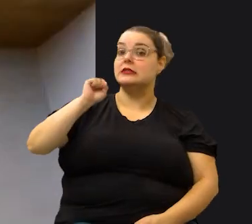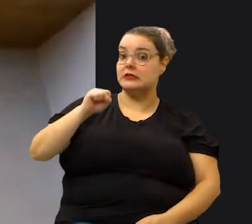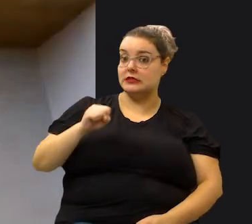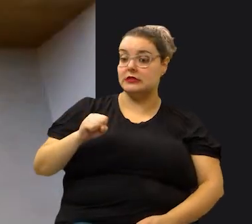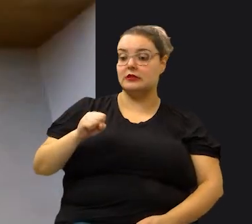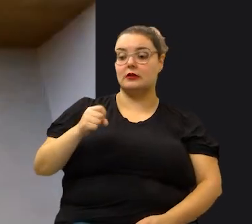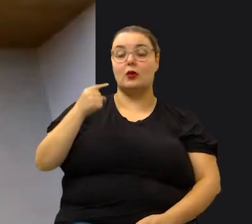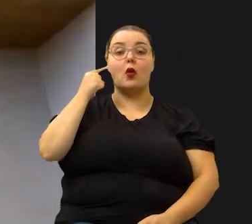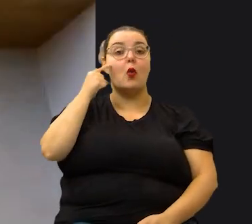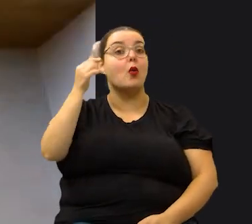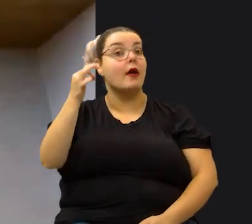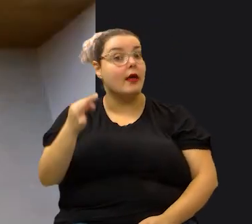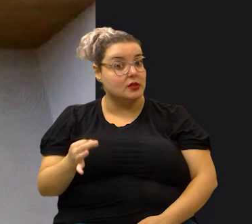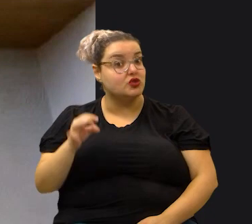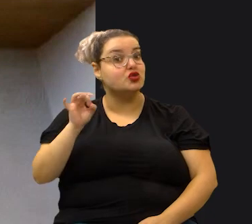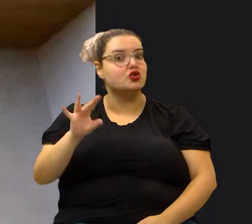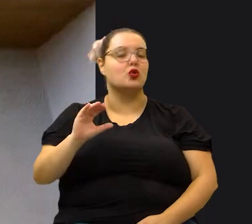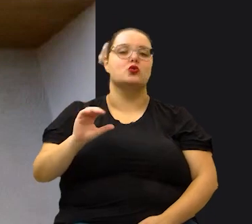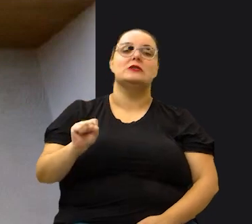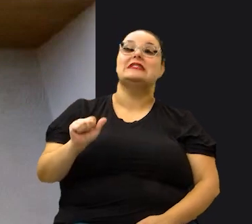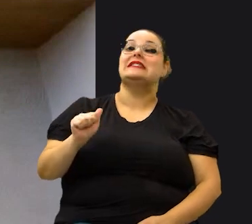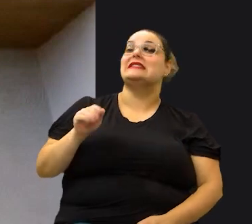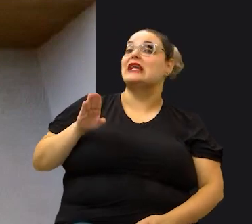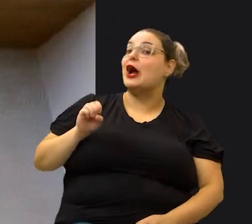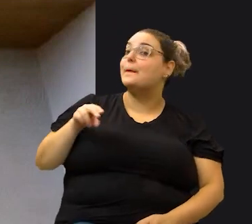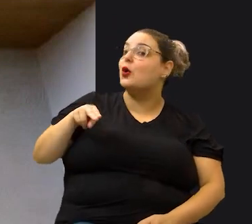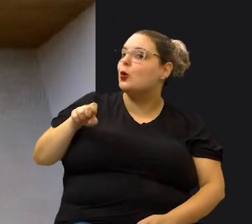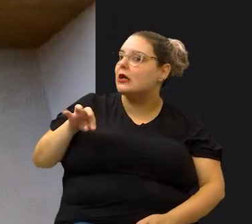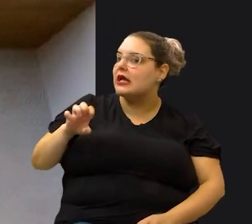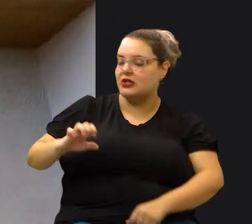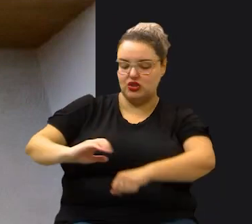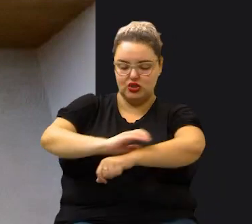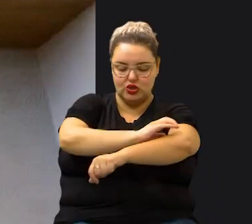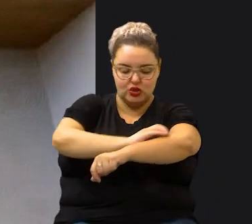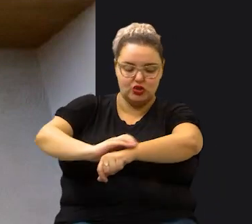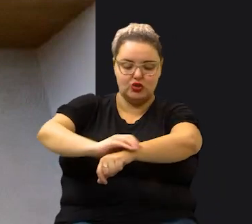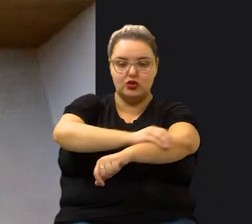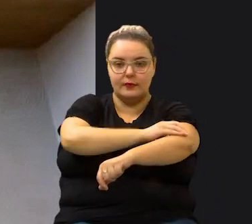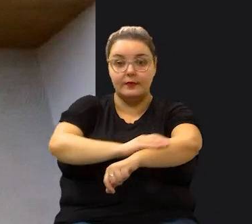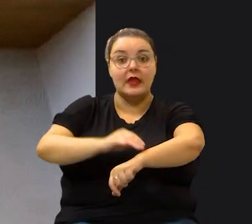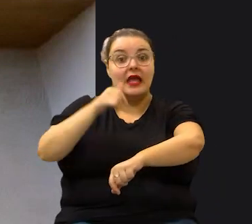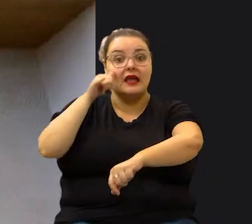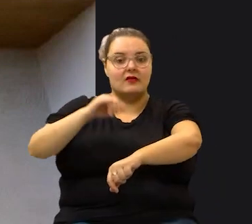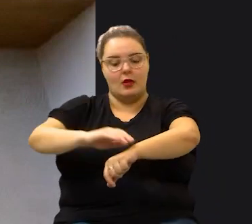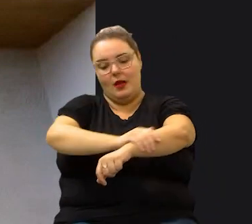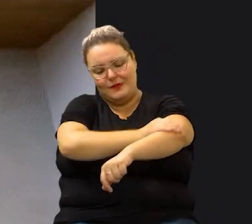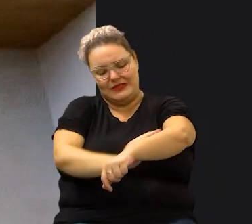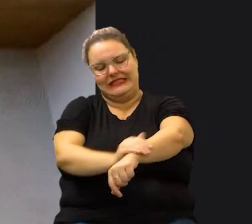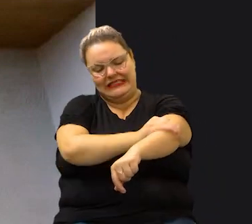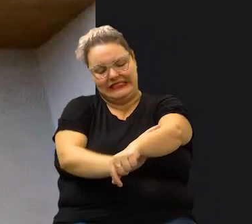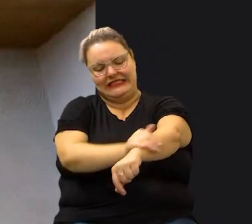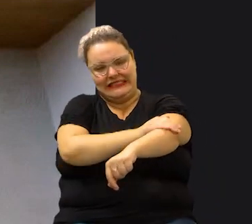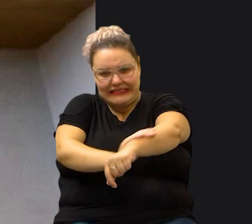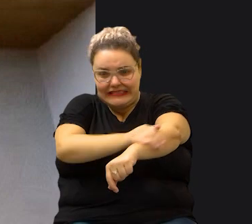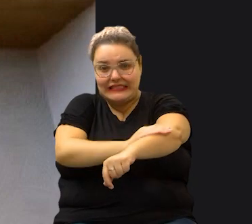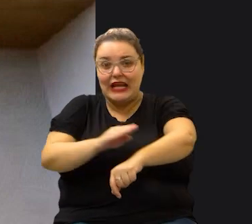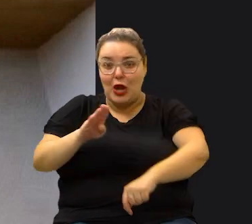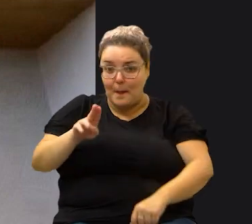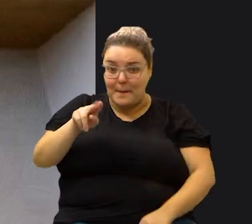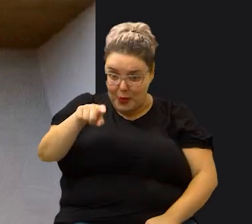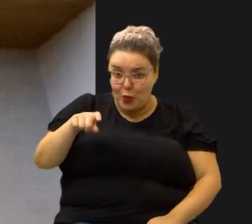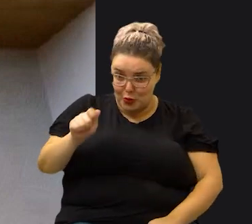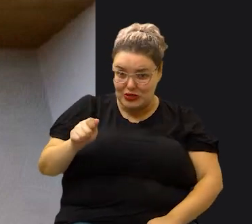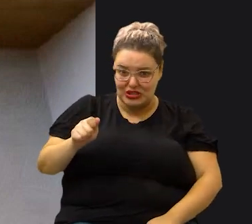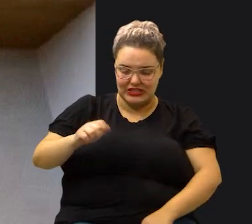Sim, o ideal é que seja realmente só o sabonete. A gente tem que evitar, inclusive, a esfoliação excessiva da pele. Muitas vezes as buchas,